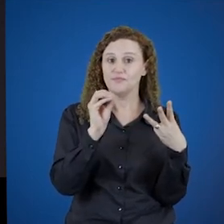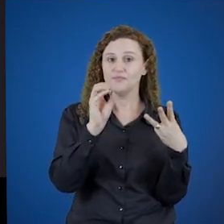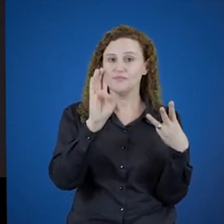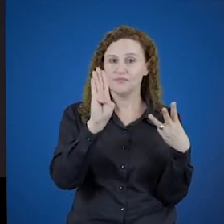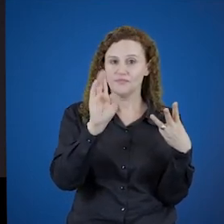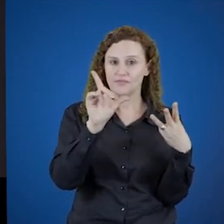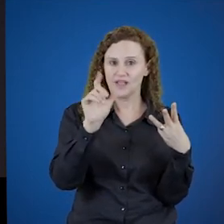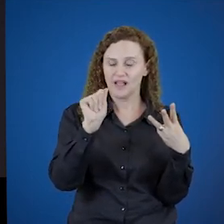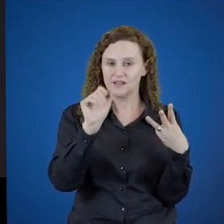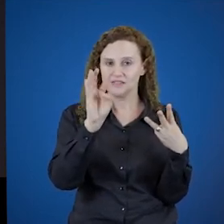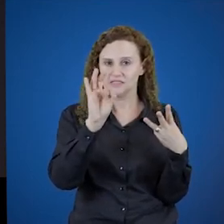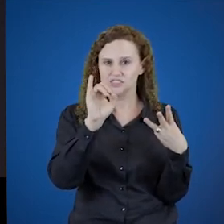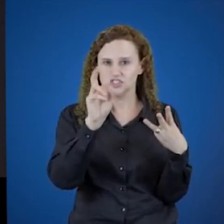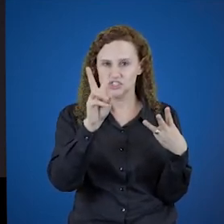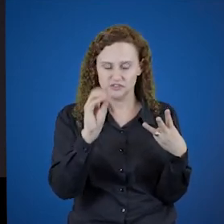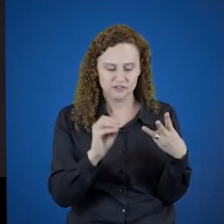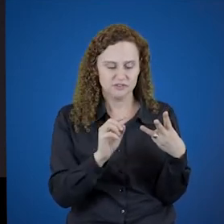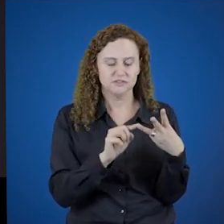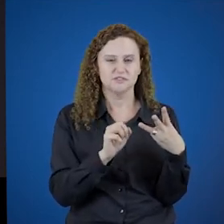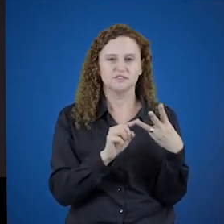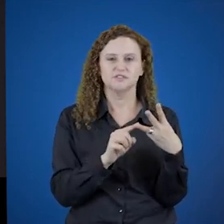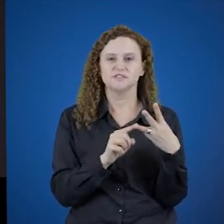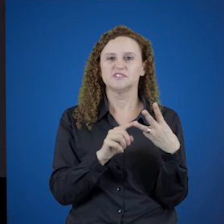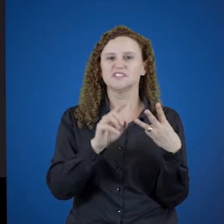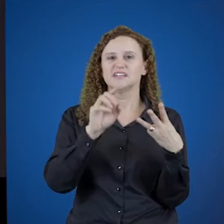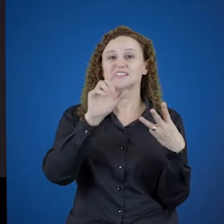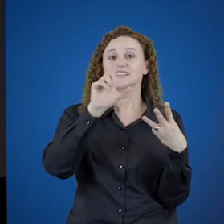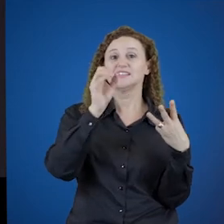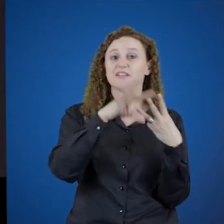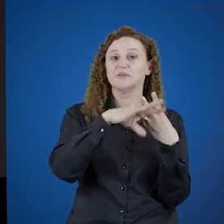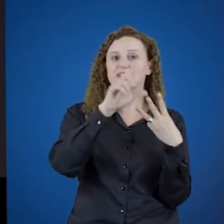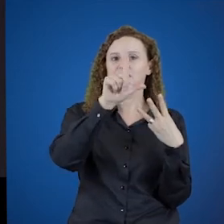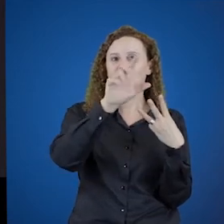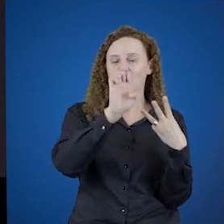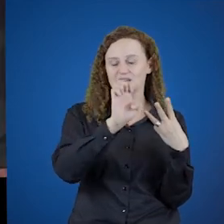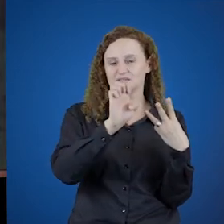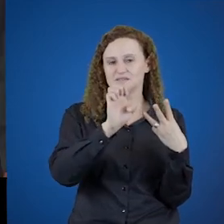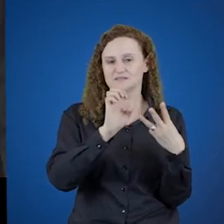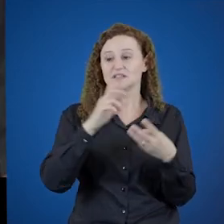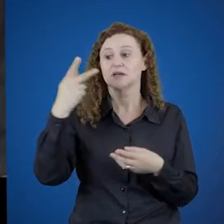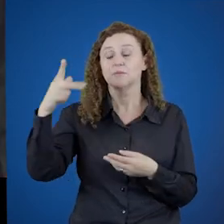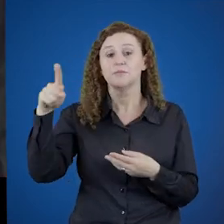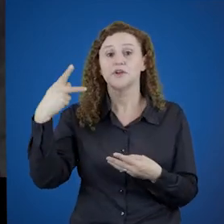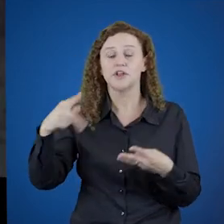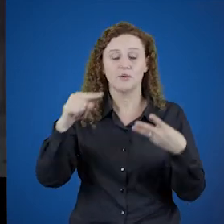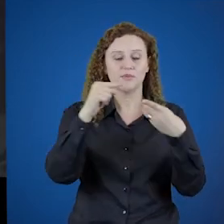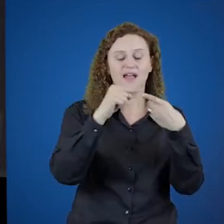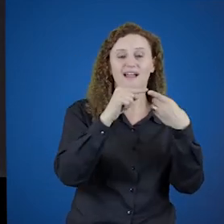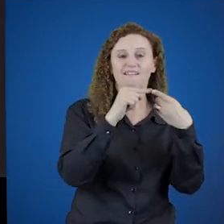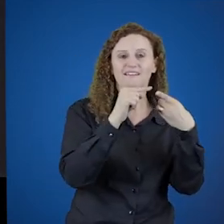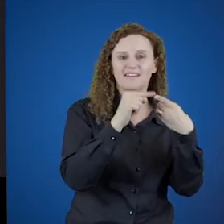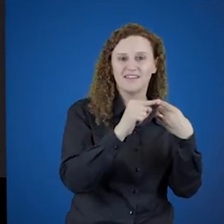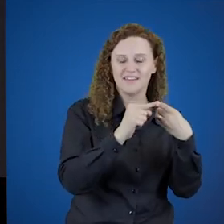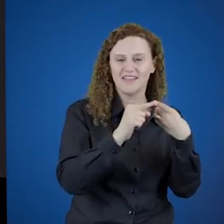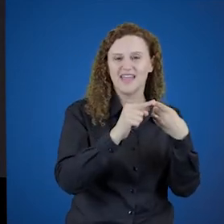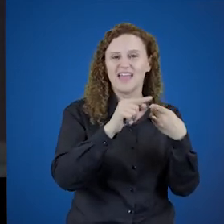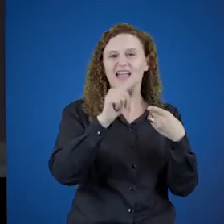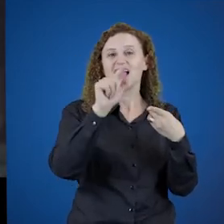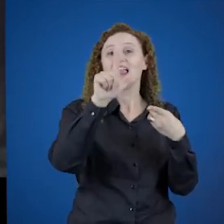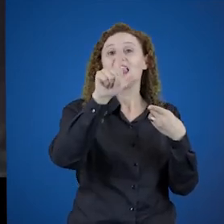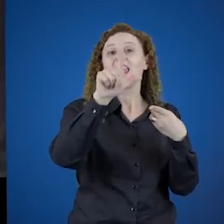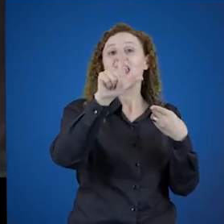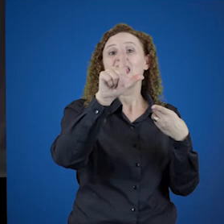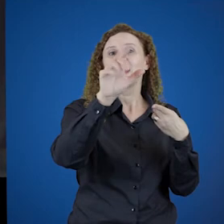no ablativo Agrícola sedulo no plural nominativo plural agrícola